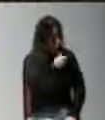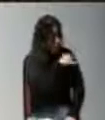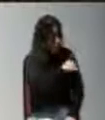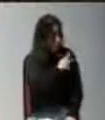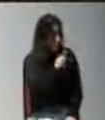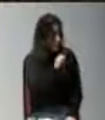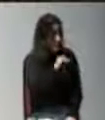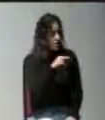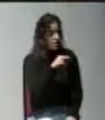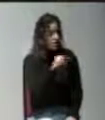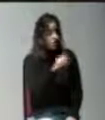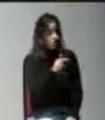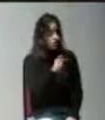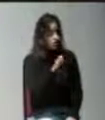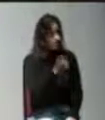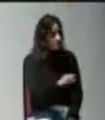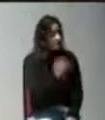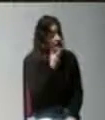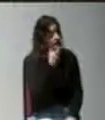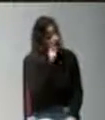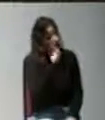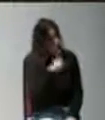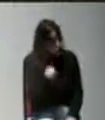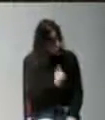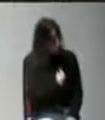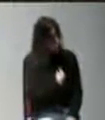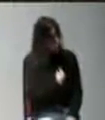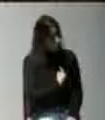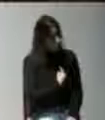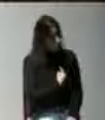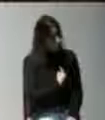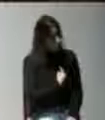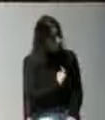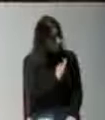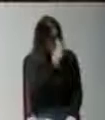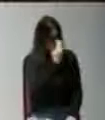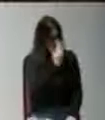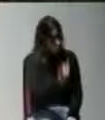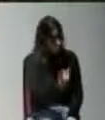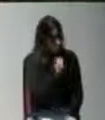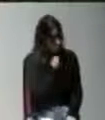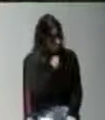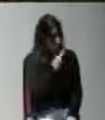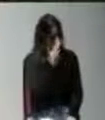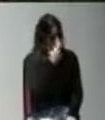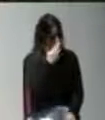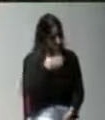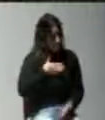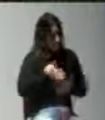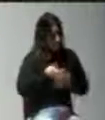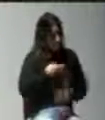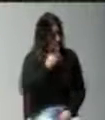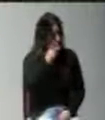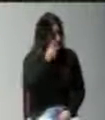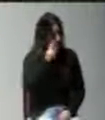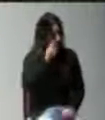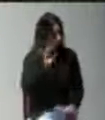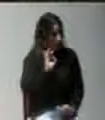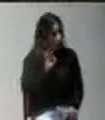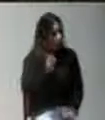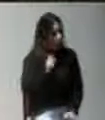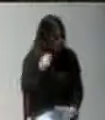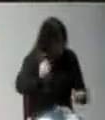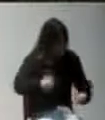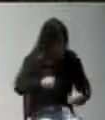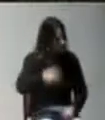jamais nos furtar a abrir o grande livro da memória. mesmo que essa memória diga